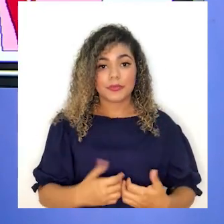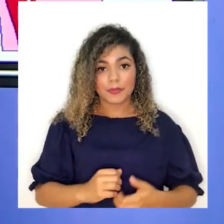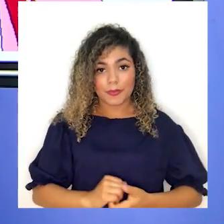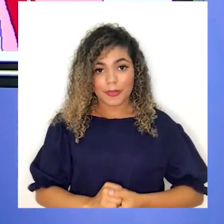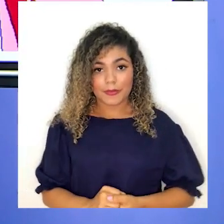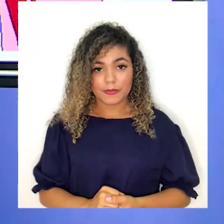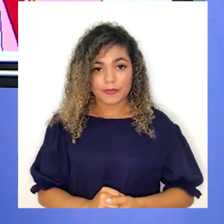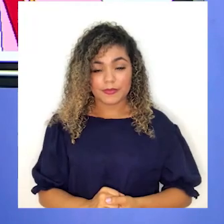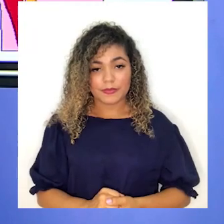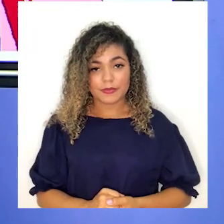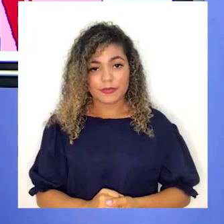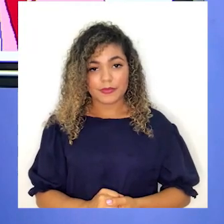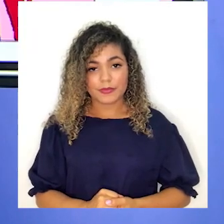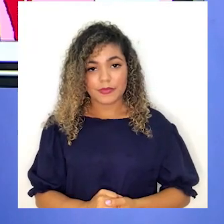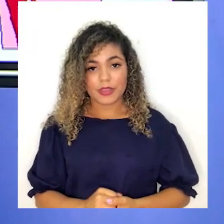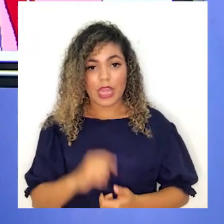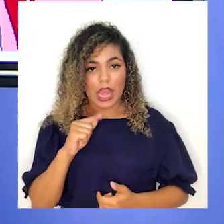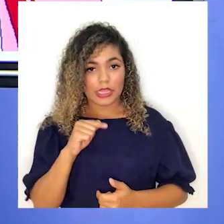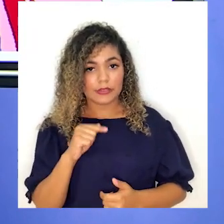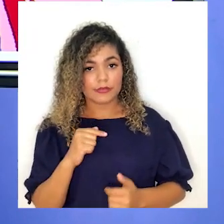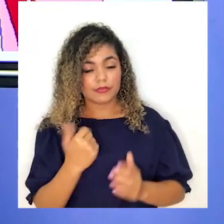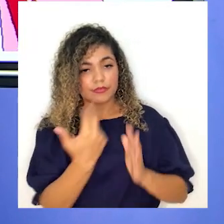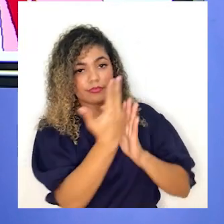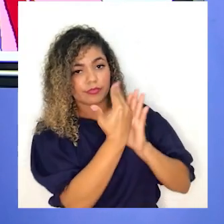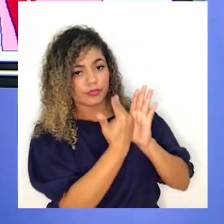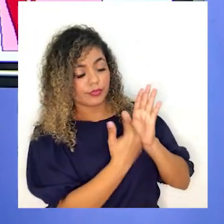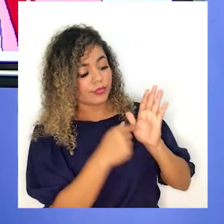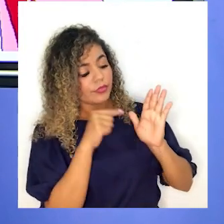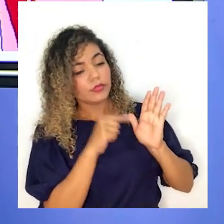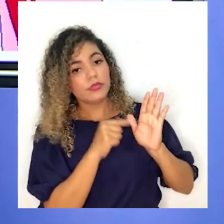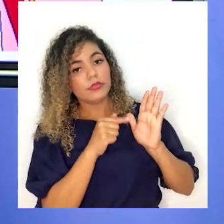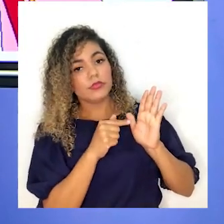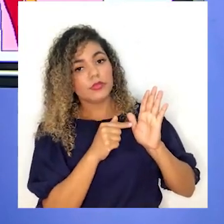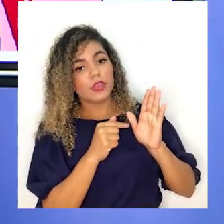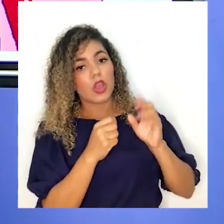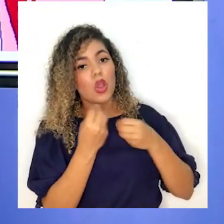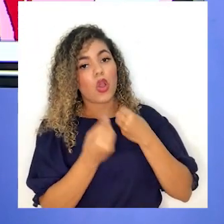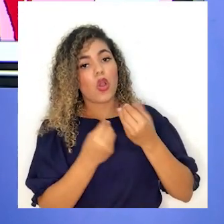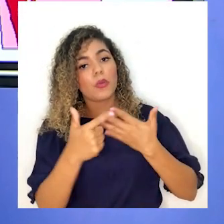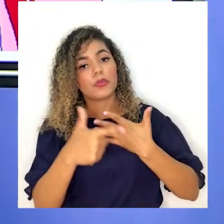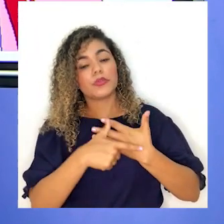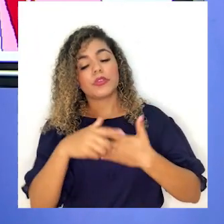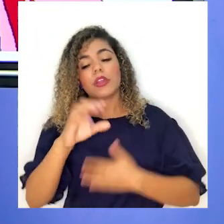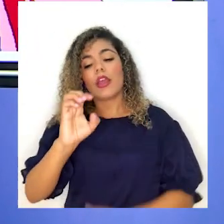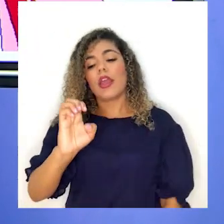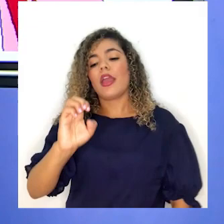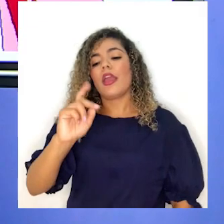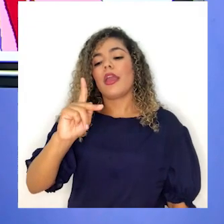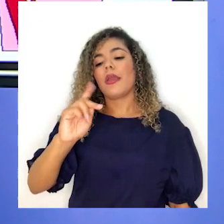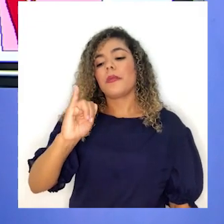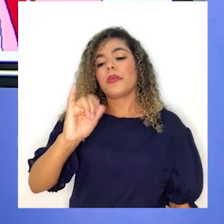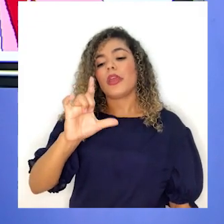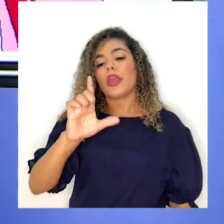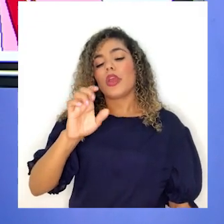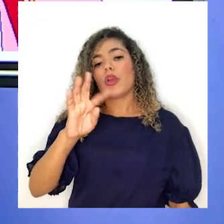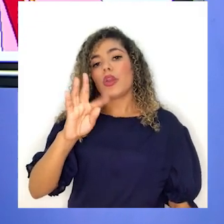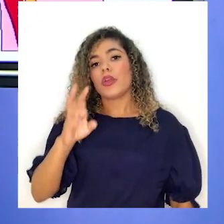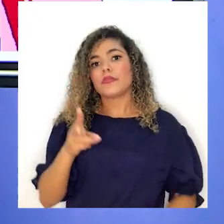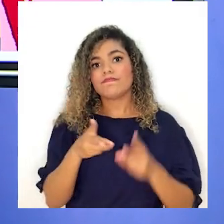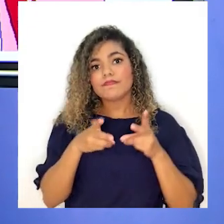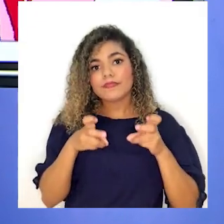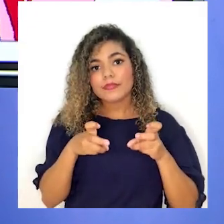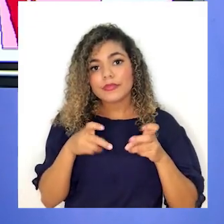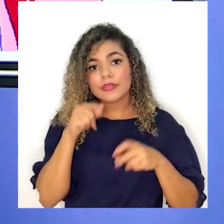Aqui, nessa ilustração, o funcionamento da epiglote. Perceba que aqui, essa parte